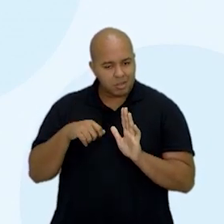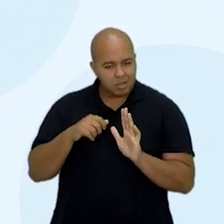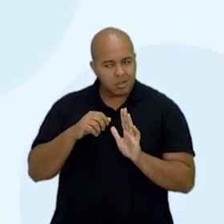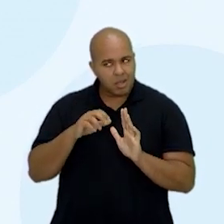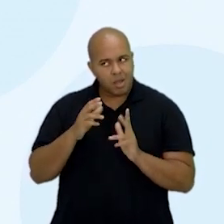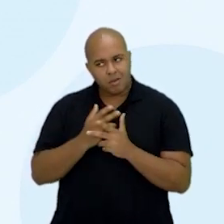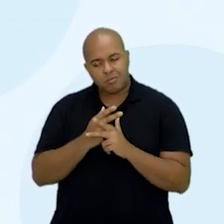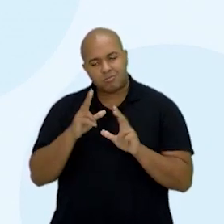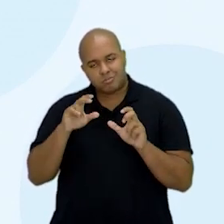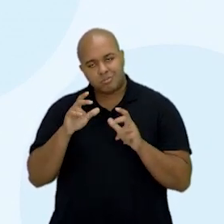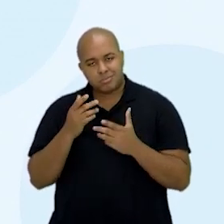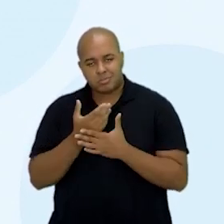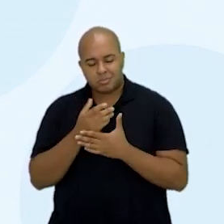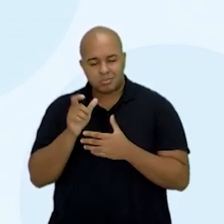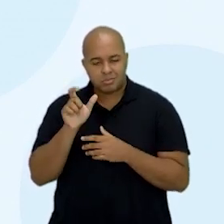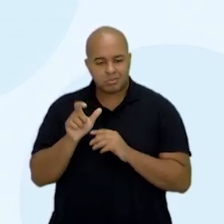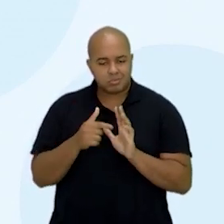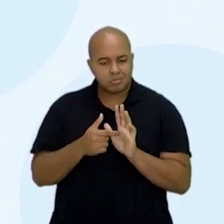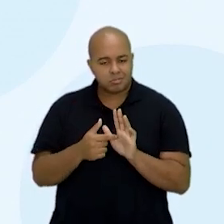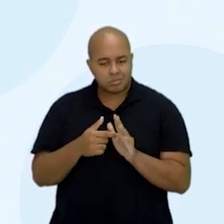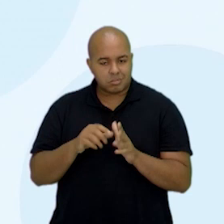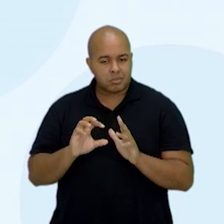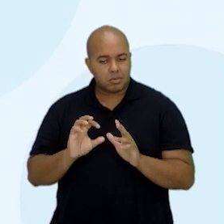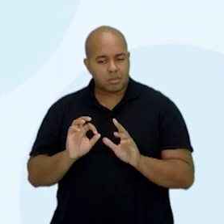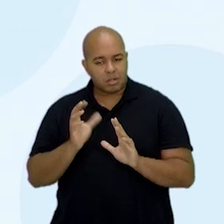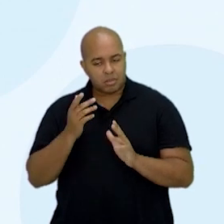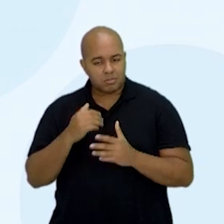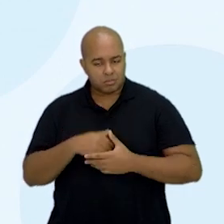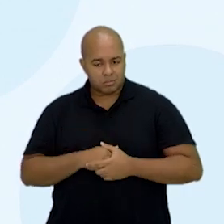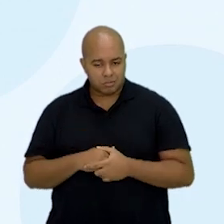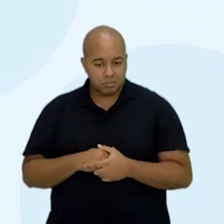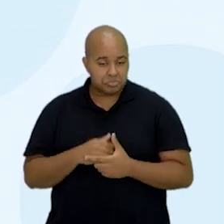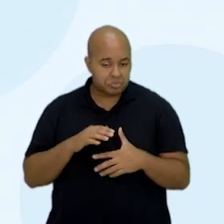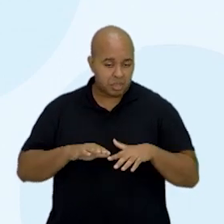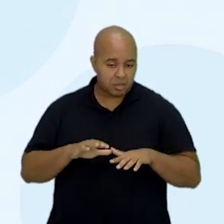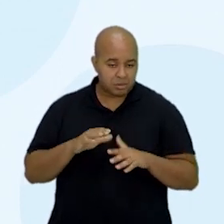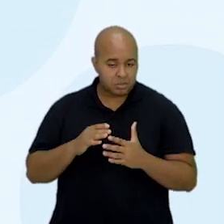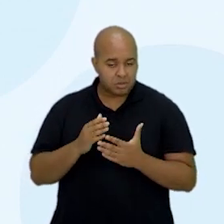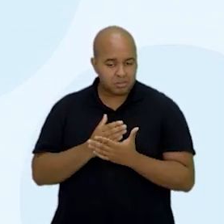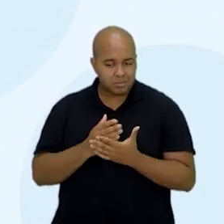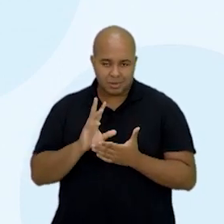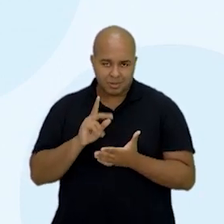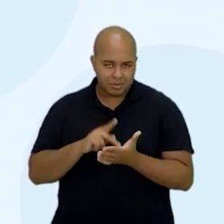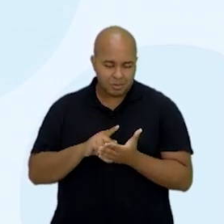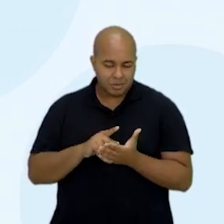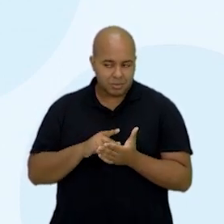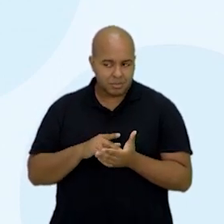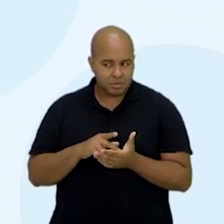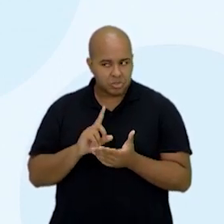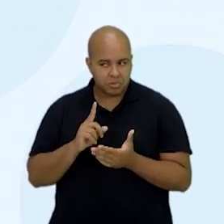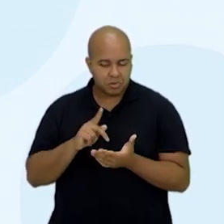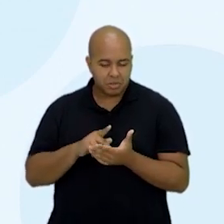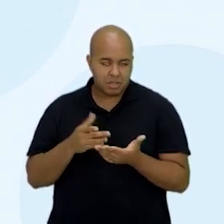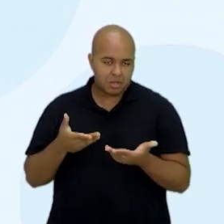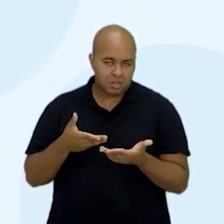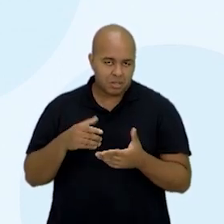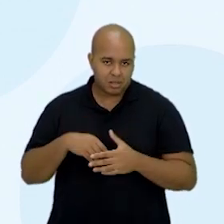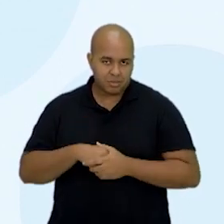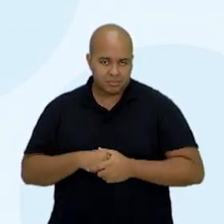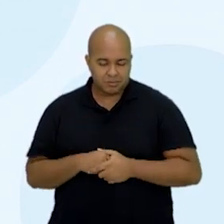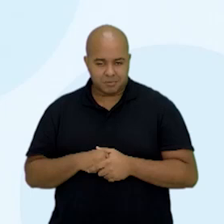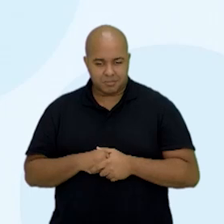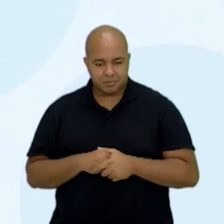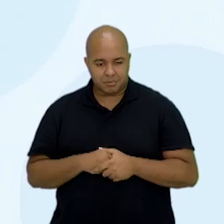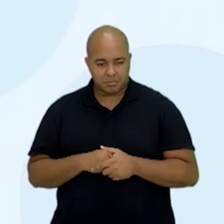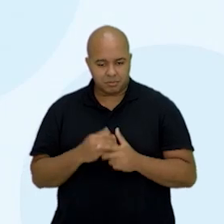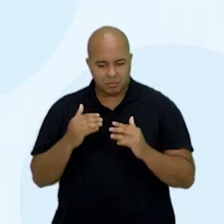ela é usada para expressar uma situação hipotética Santos algo que não é no